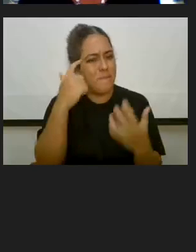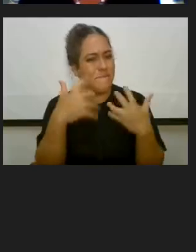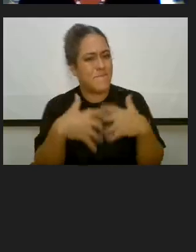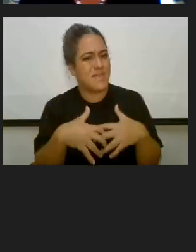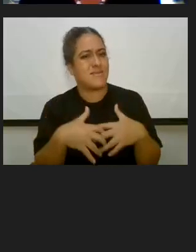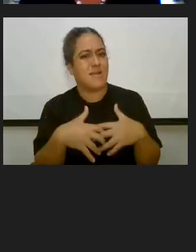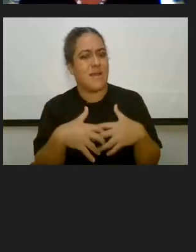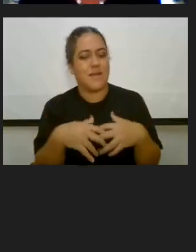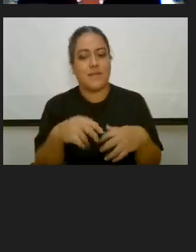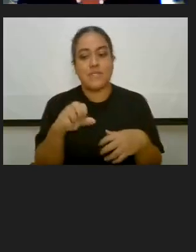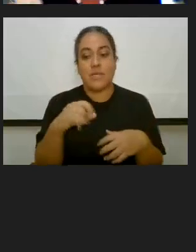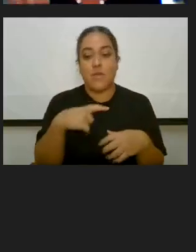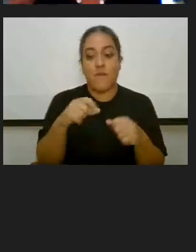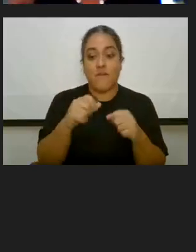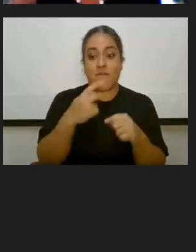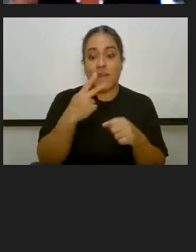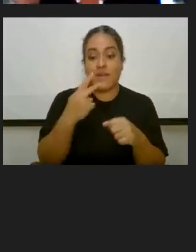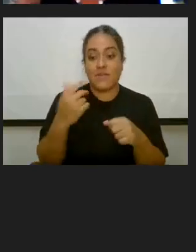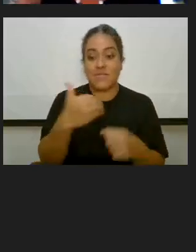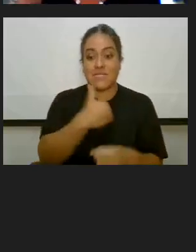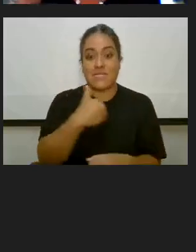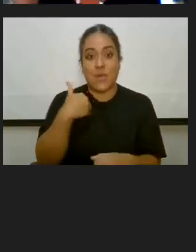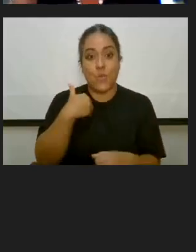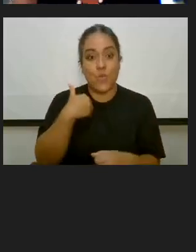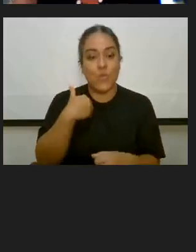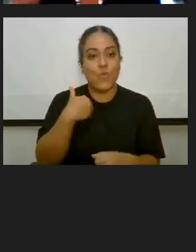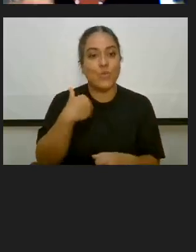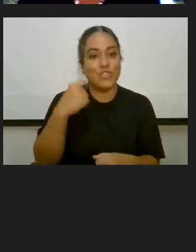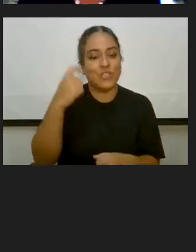saúde mental, eu estou falando de uma dimensão